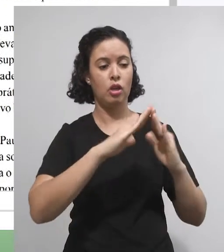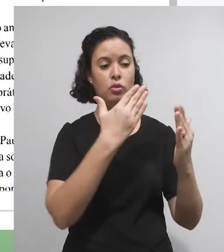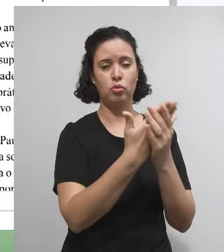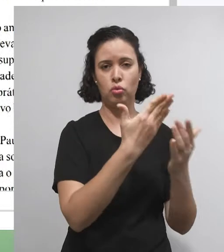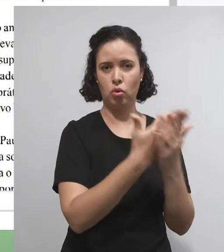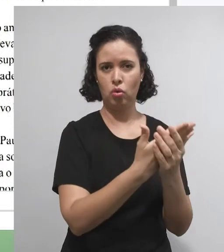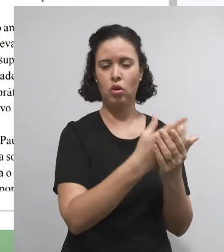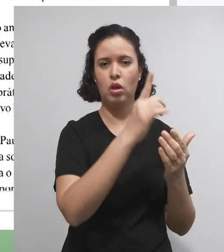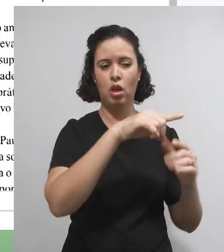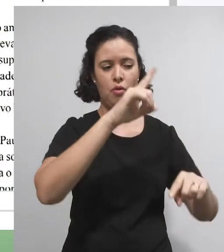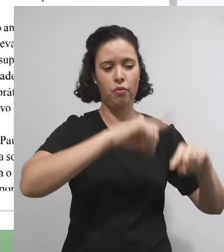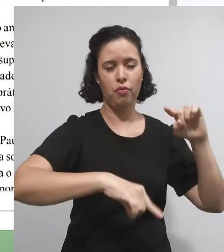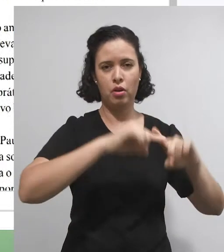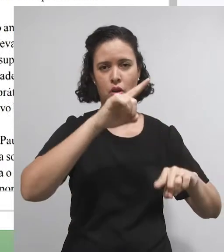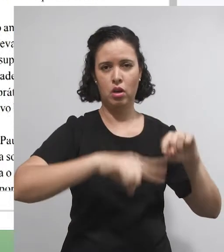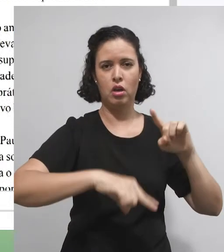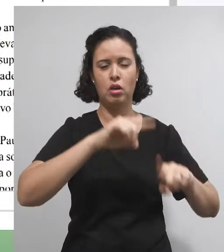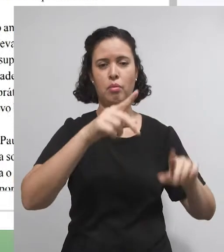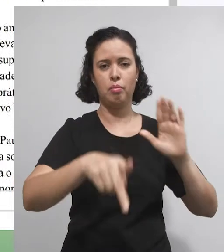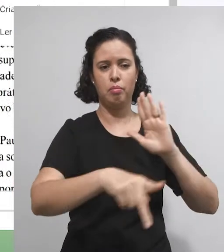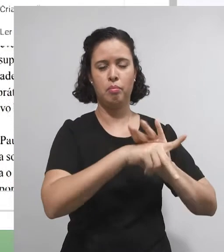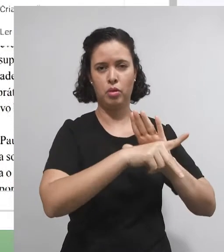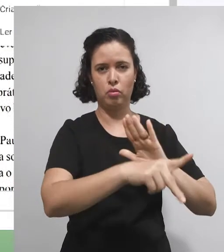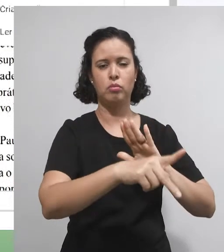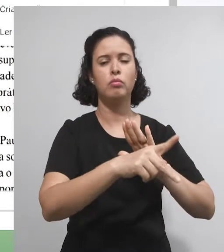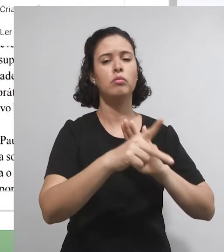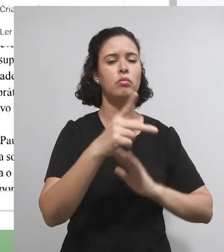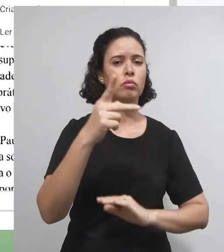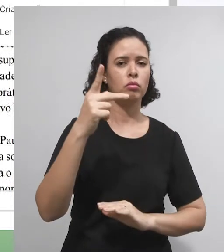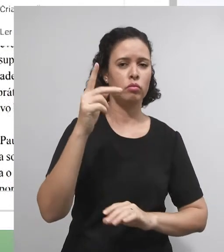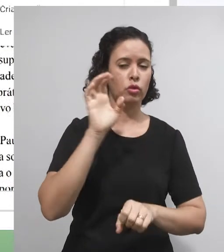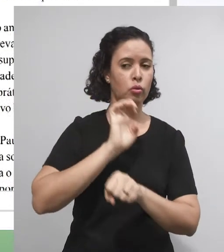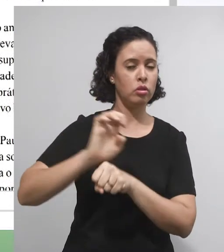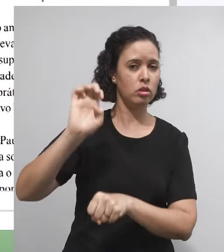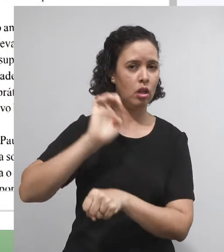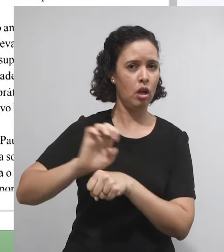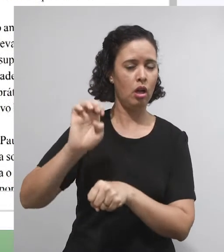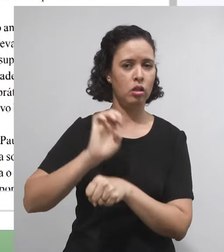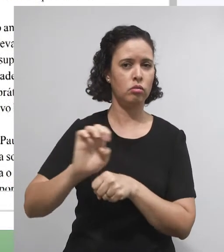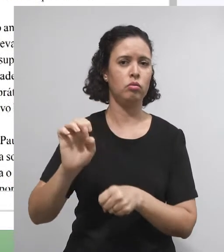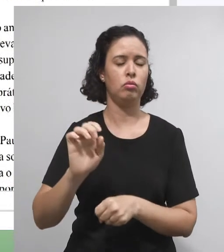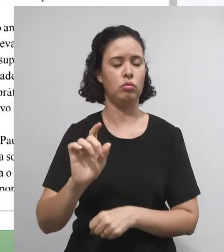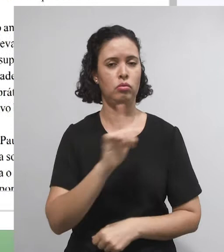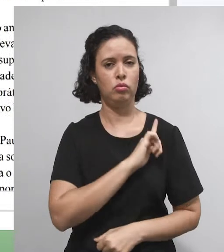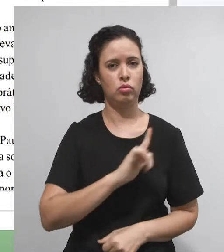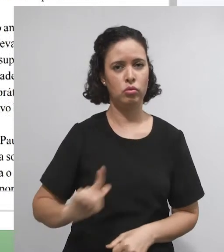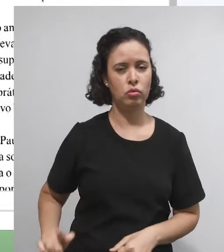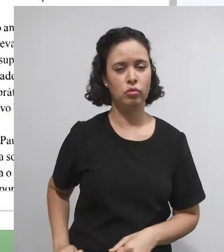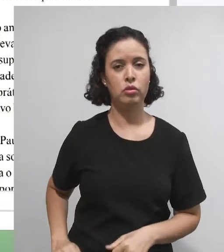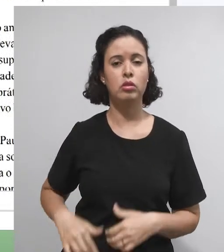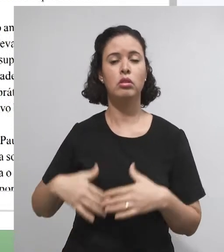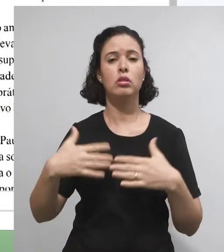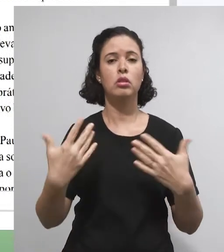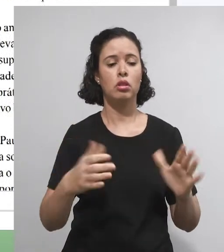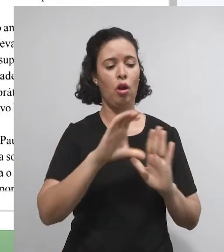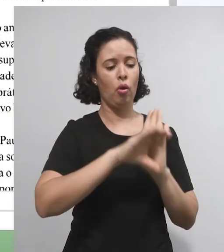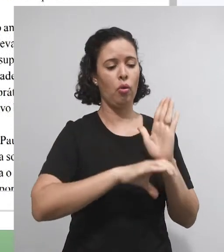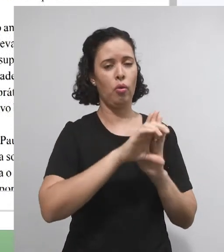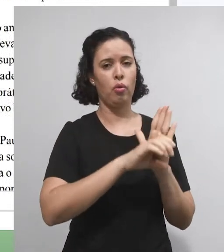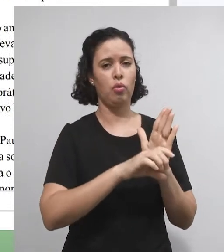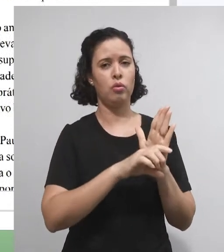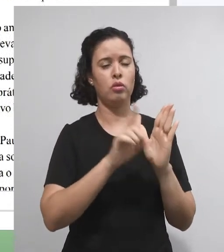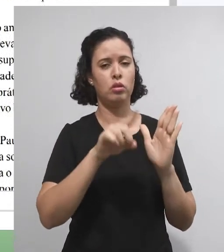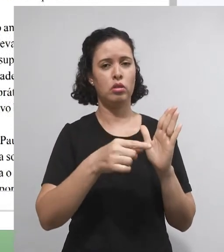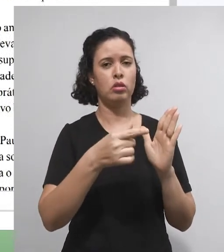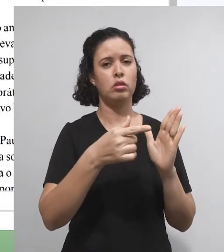aparelho ideológico do Estado, certo? E como aparelho ideológico do Estado, então ela reproduz